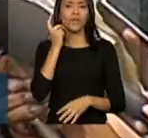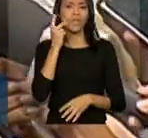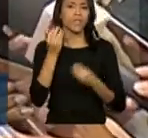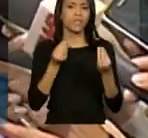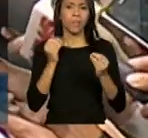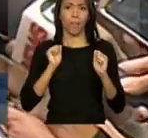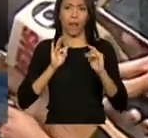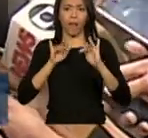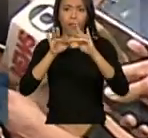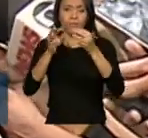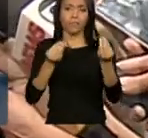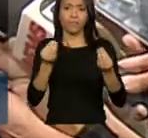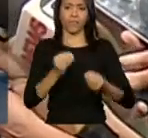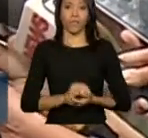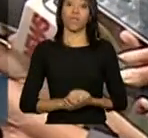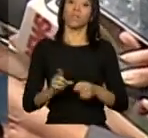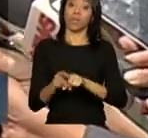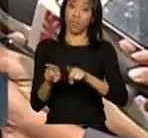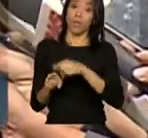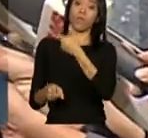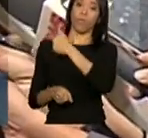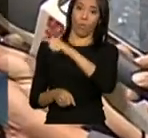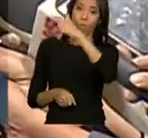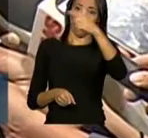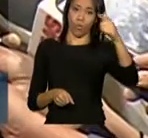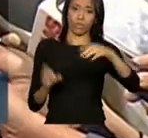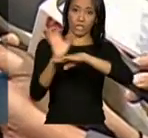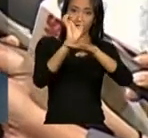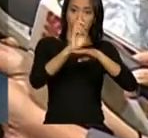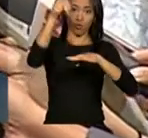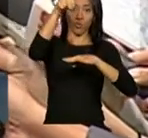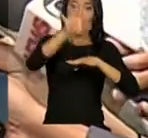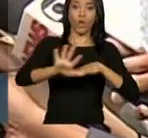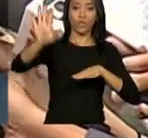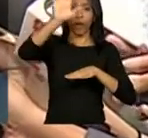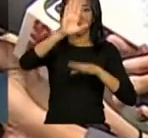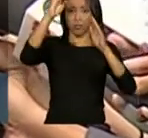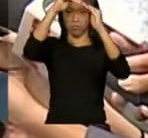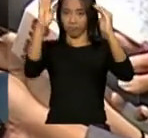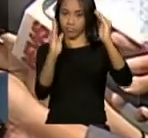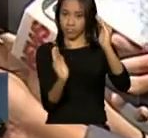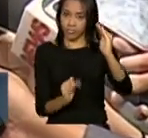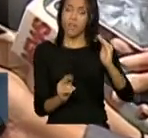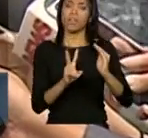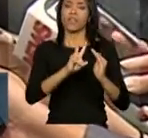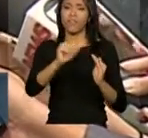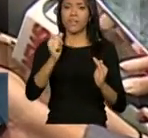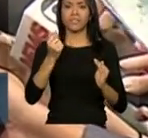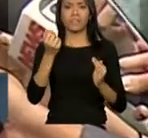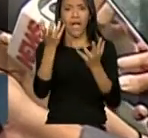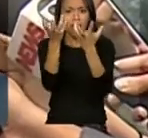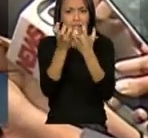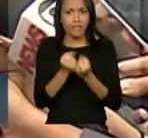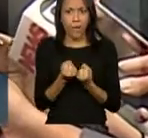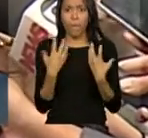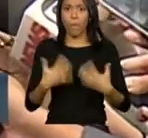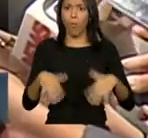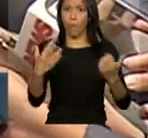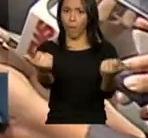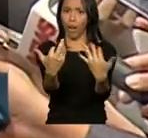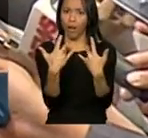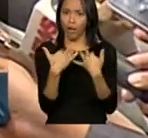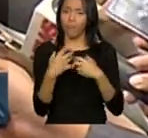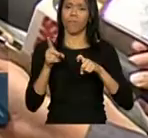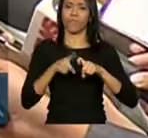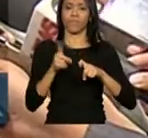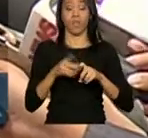o Estado do Ceará junto com outros estados do Nordeste são estados que vão receber um grande número de profissionais nesse primeiro momento agora estamos